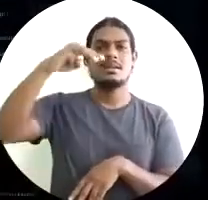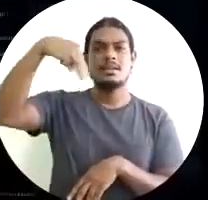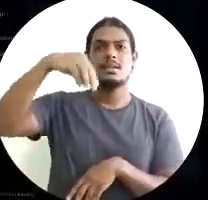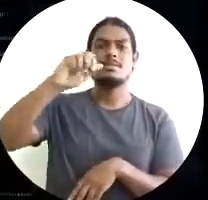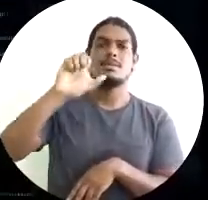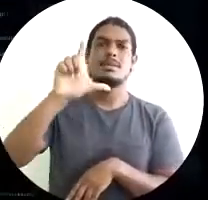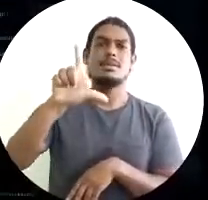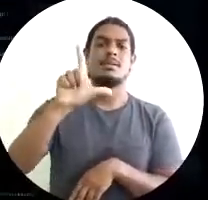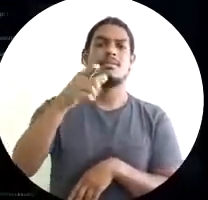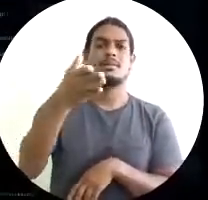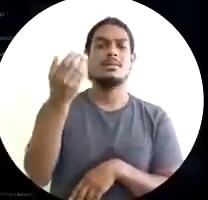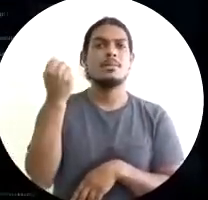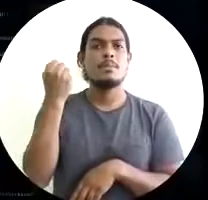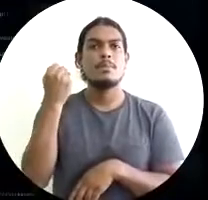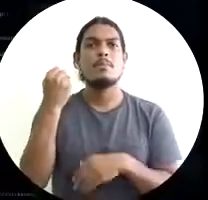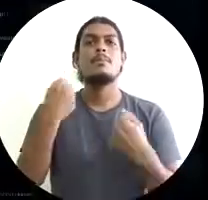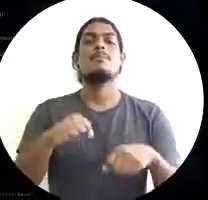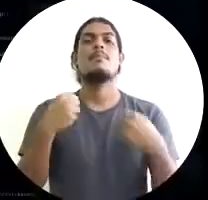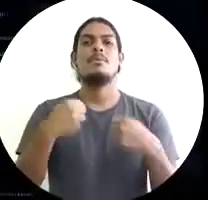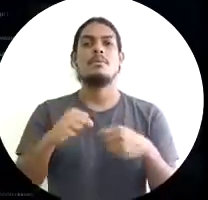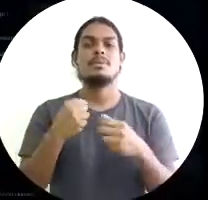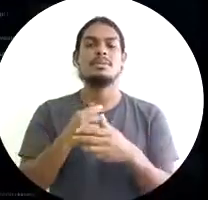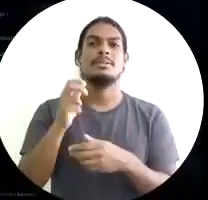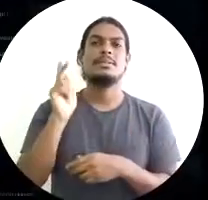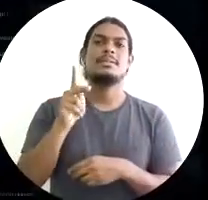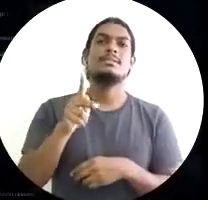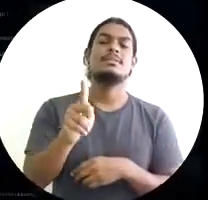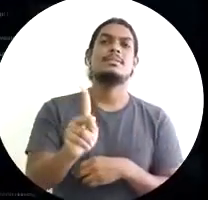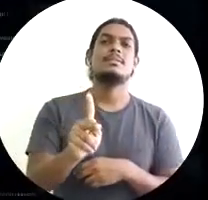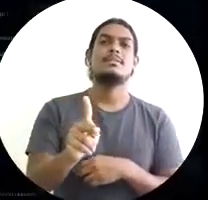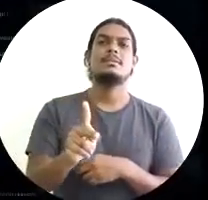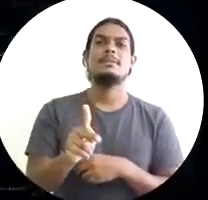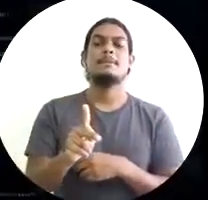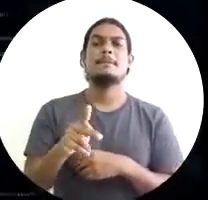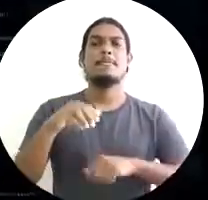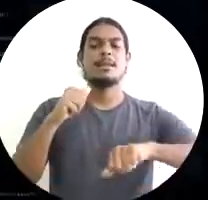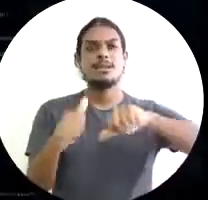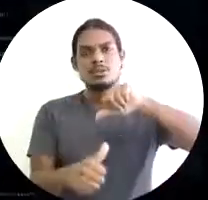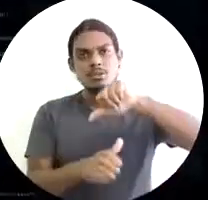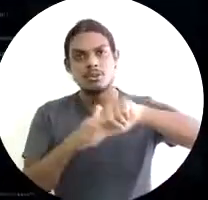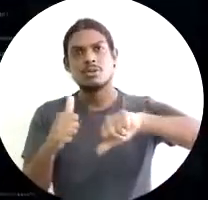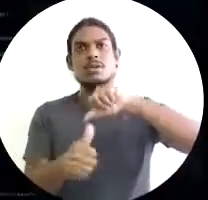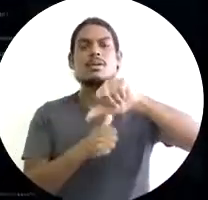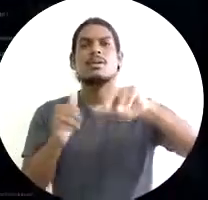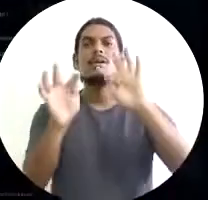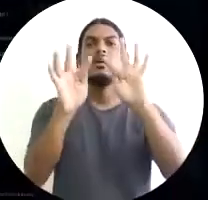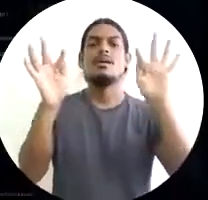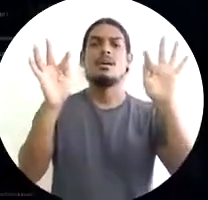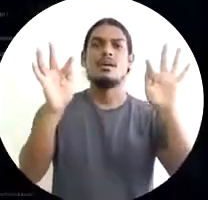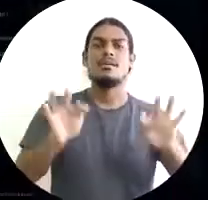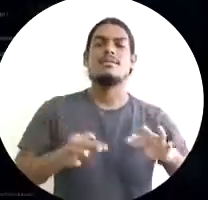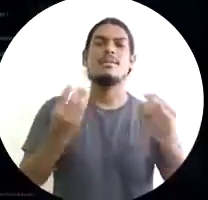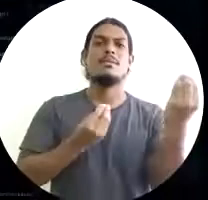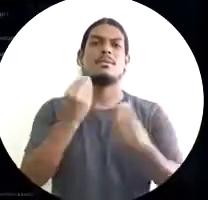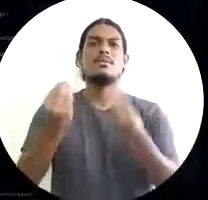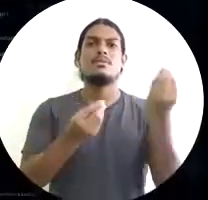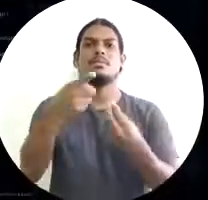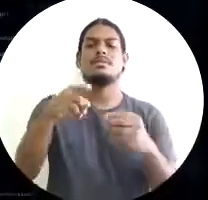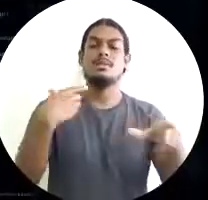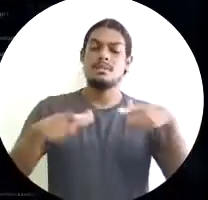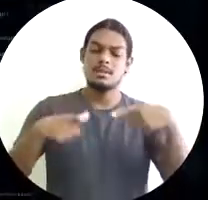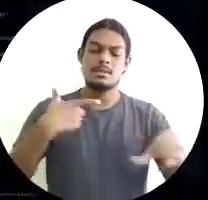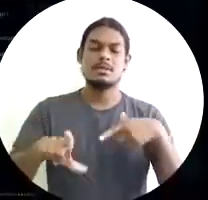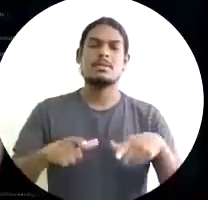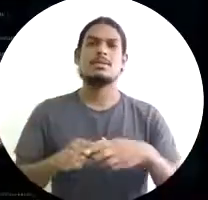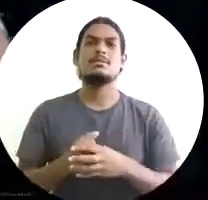ano, ou a cada necessidade, a cada período de tempo, mudar a forma como a informação vai ser exibida. Então,